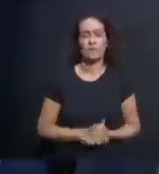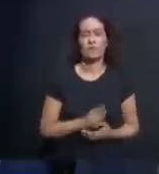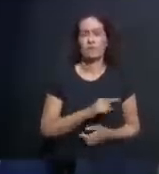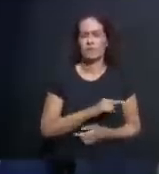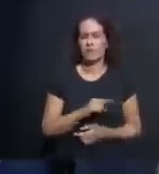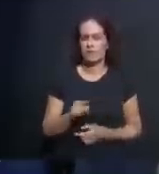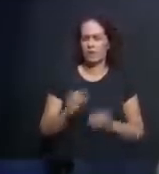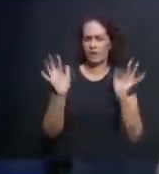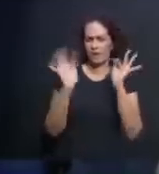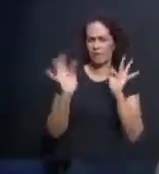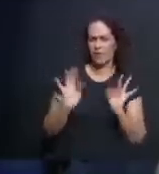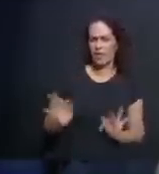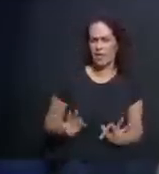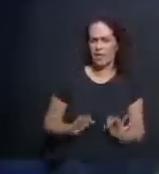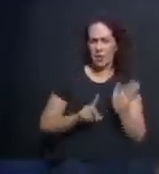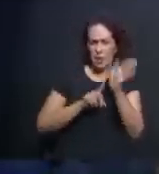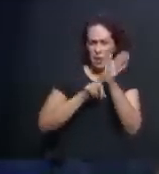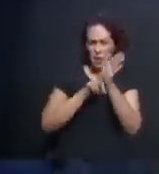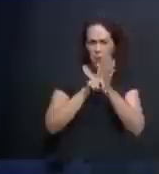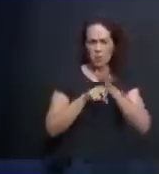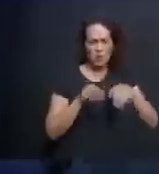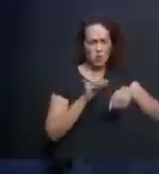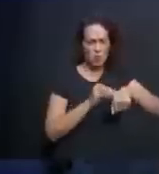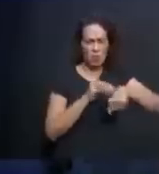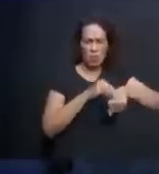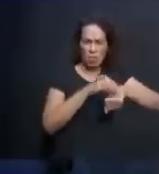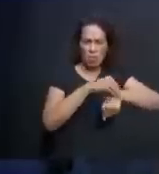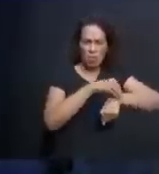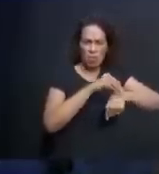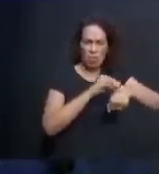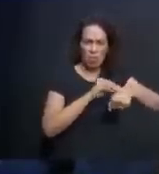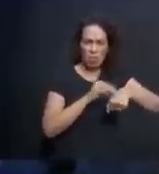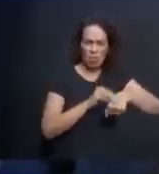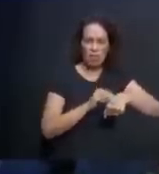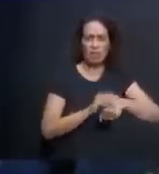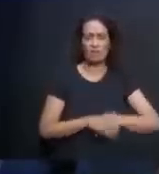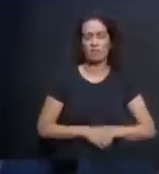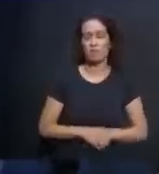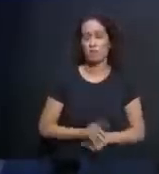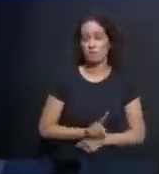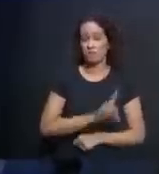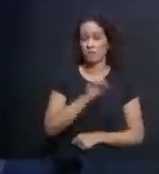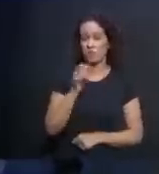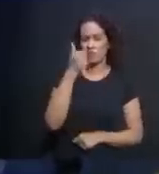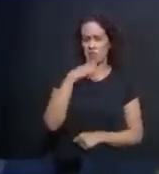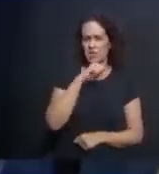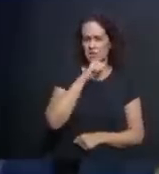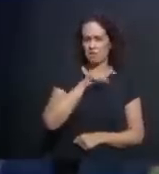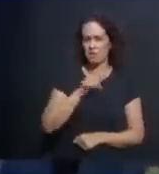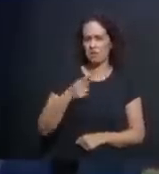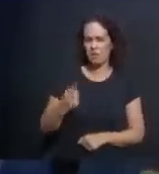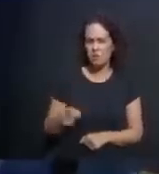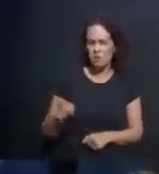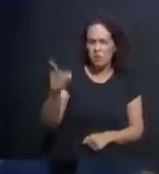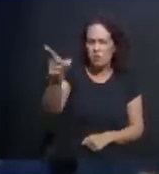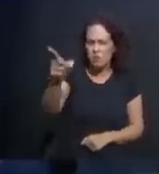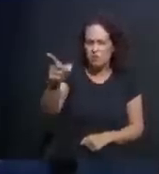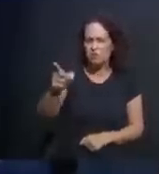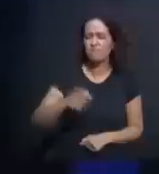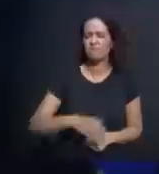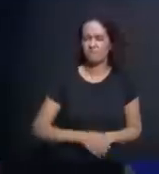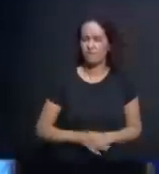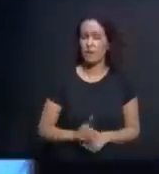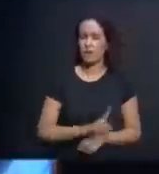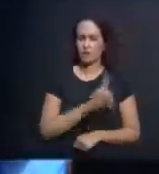amor? Sabe que dia você fica feliz de passar um dia das mães longe da sua mãe? Você sabe que dia é